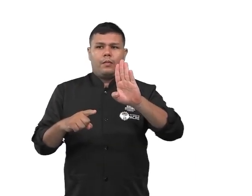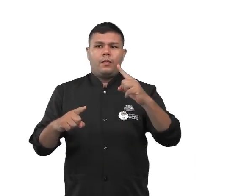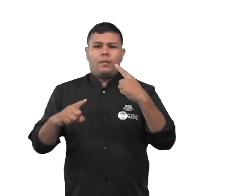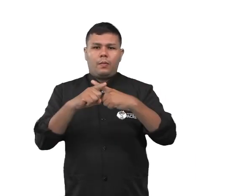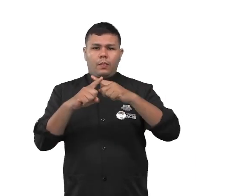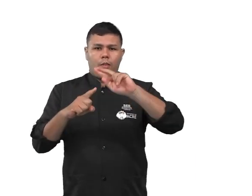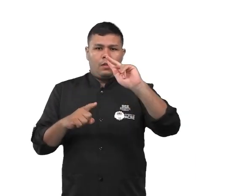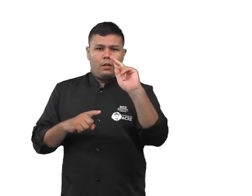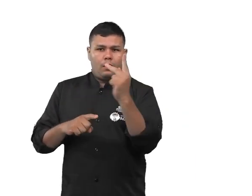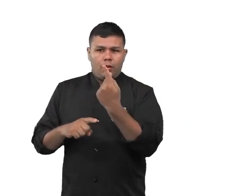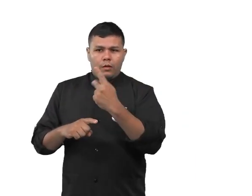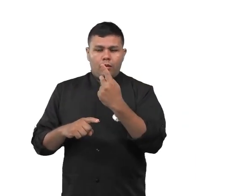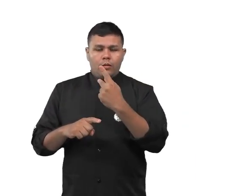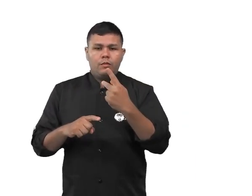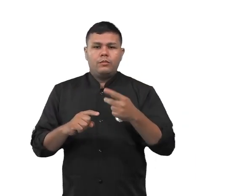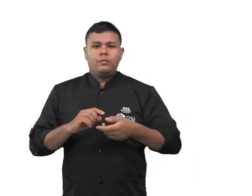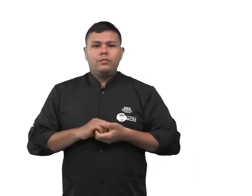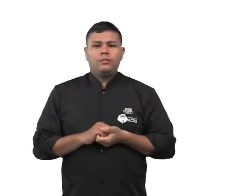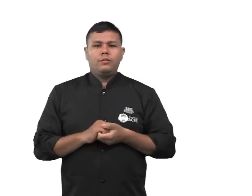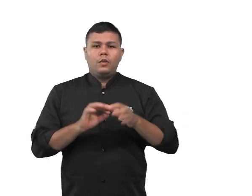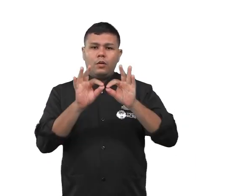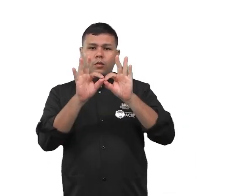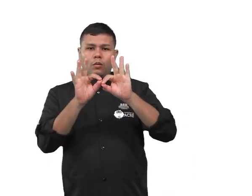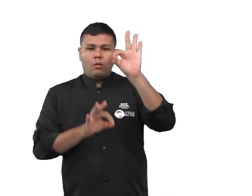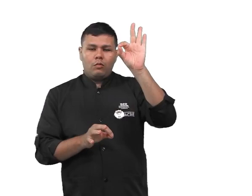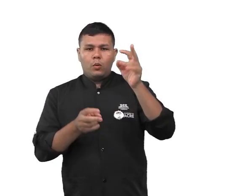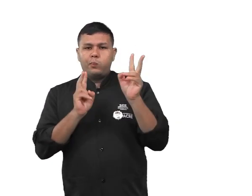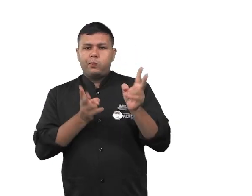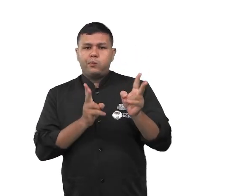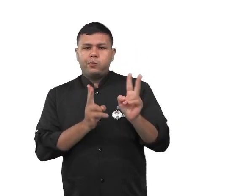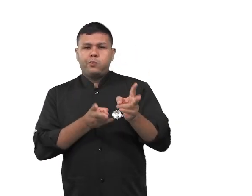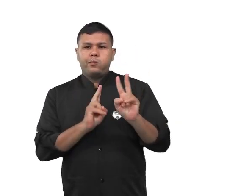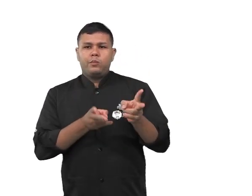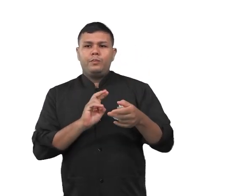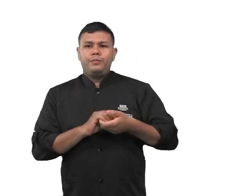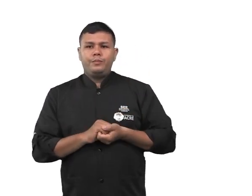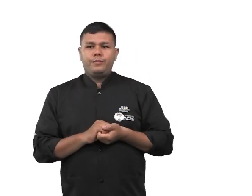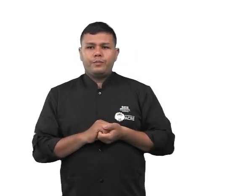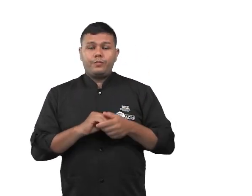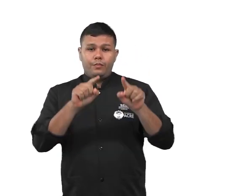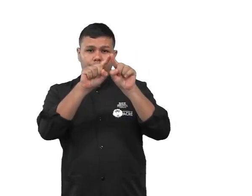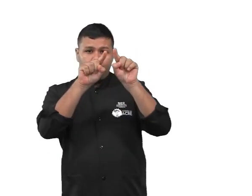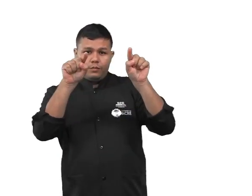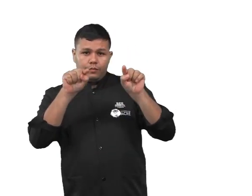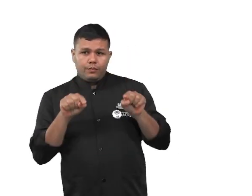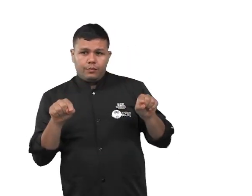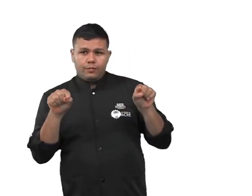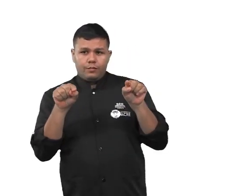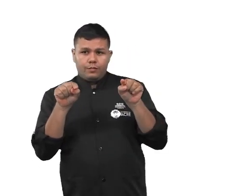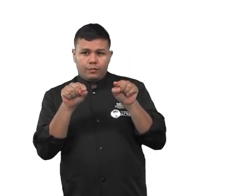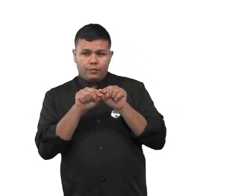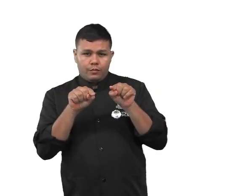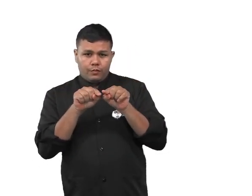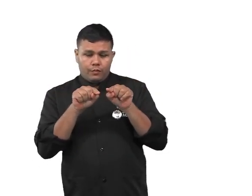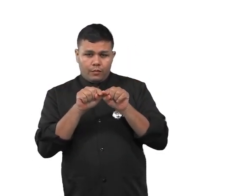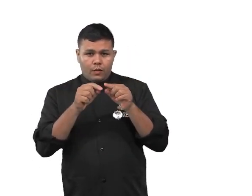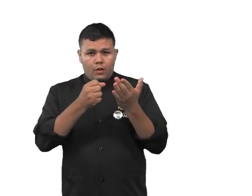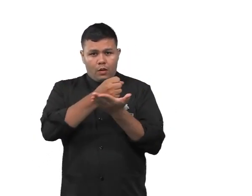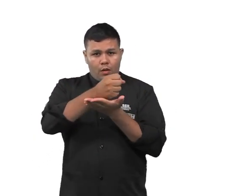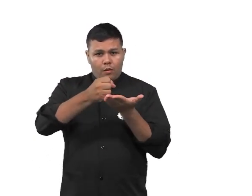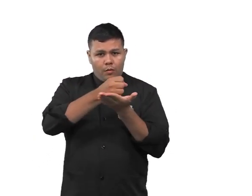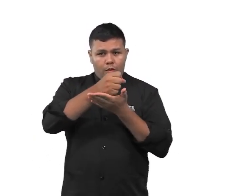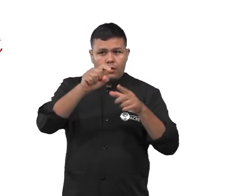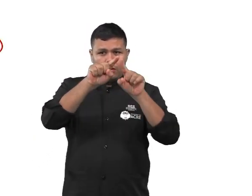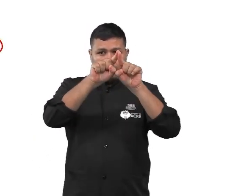O ladozinho aqui e a altura lateral, dá na mesma. Um prisma de base quadrangular, lembrando que é um quadrangular, então base quadrada, L ao